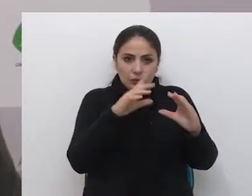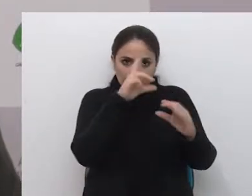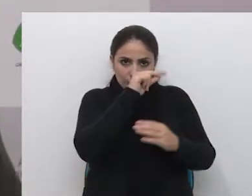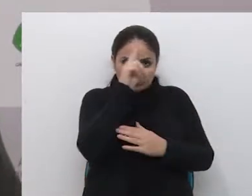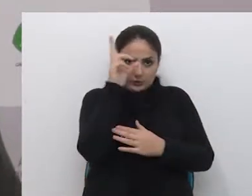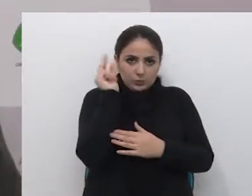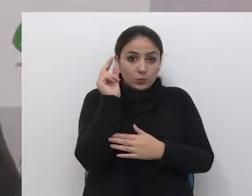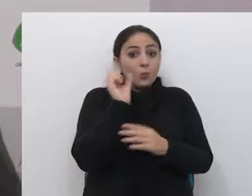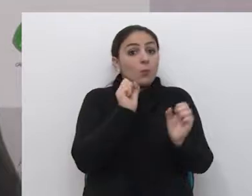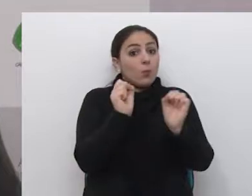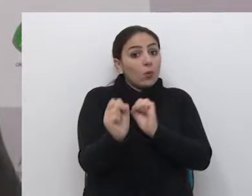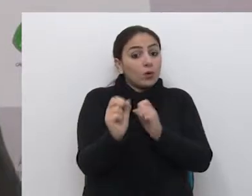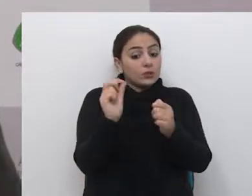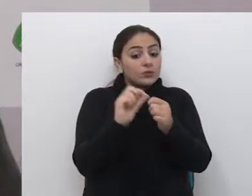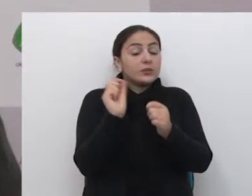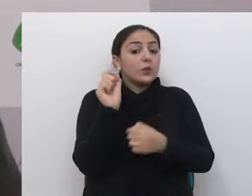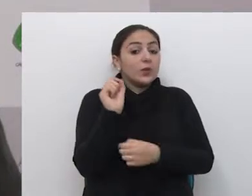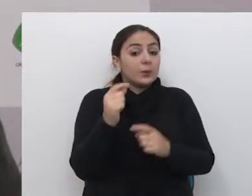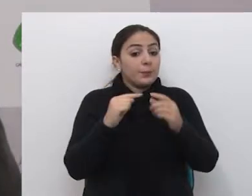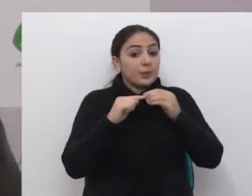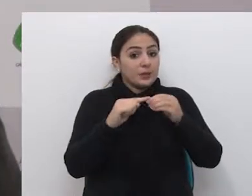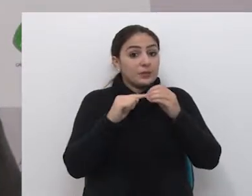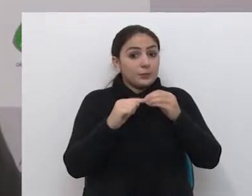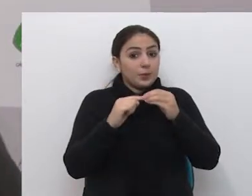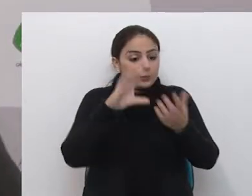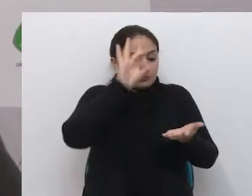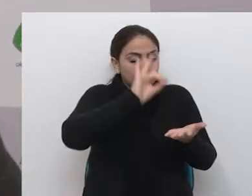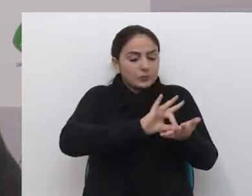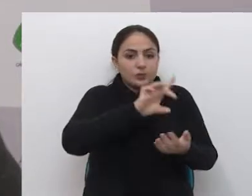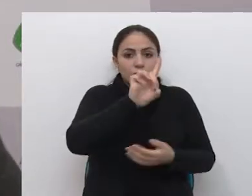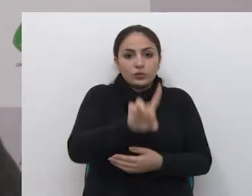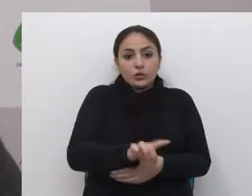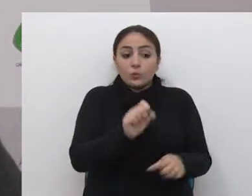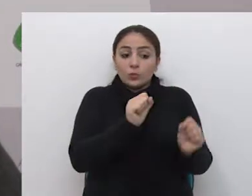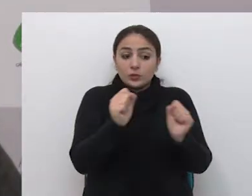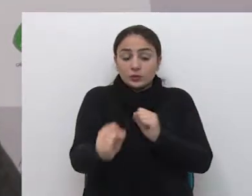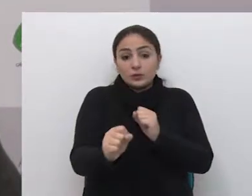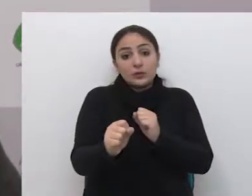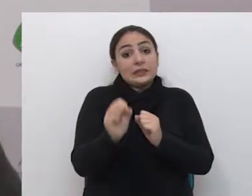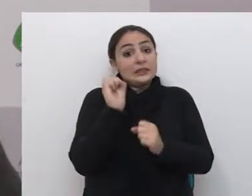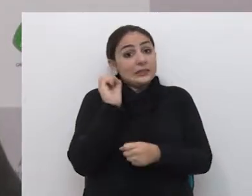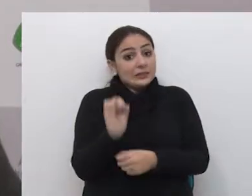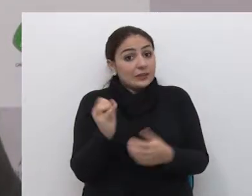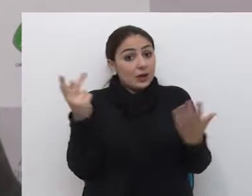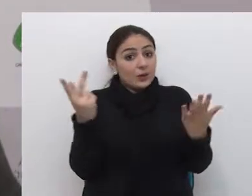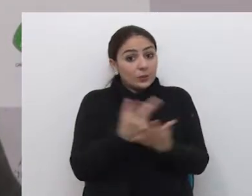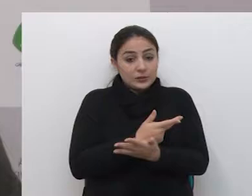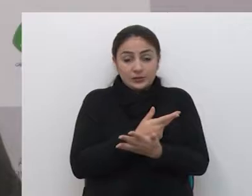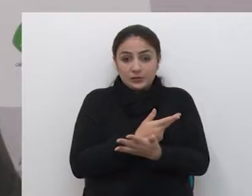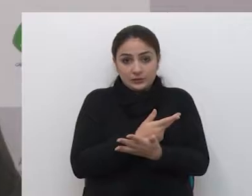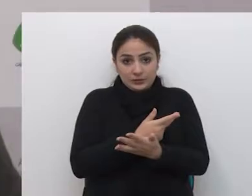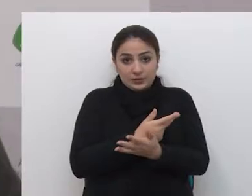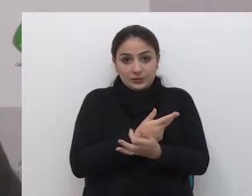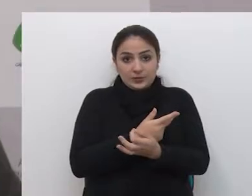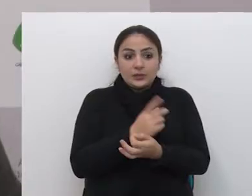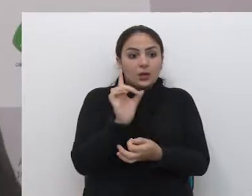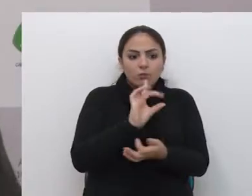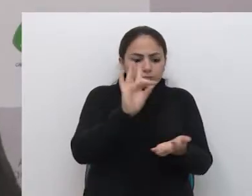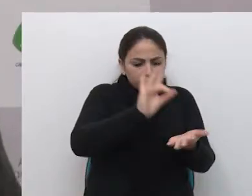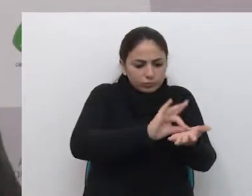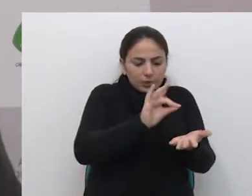Municipal, vai dar, principalmente na consagração desses direitos fundamentais, a possibilidade de, porventura, não